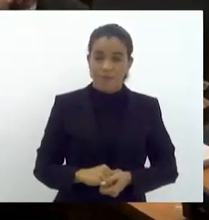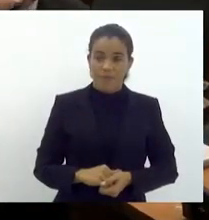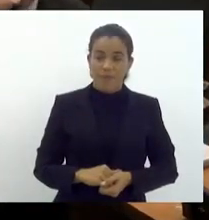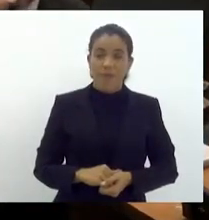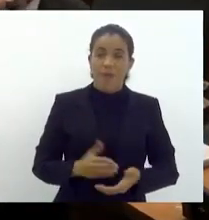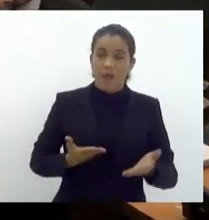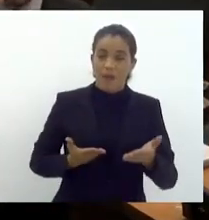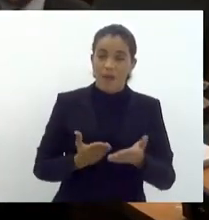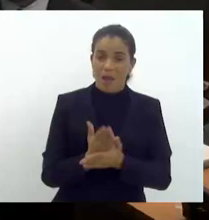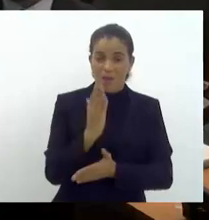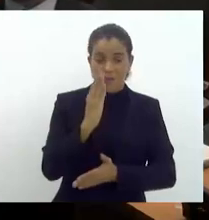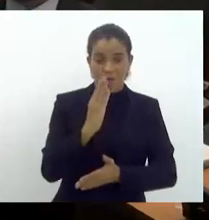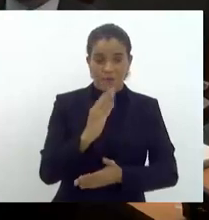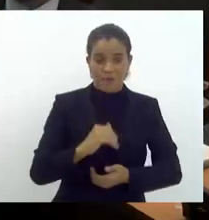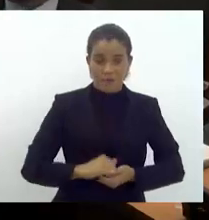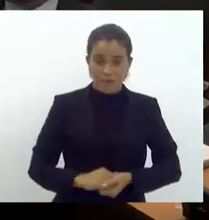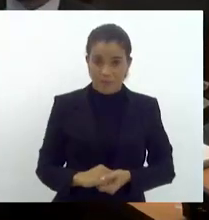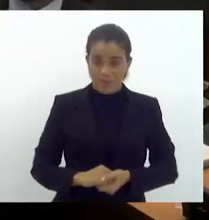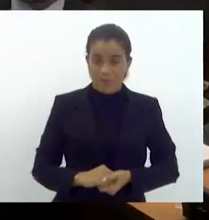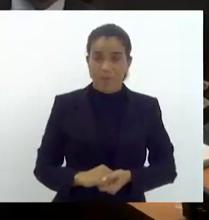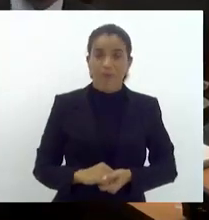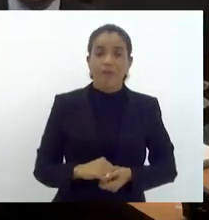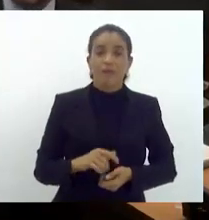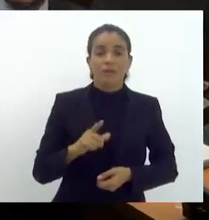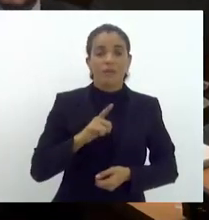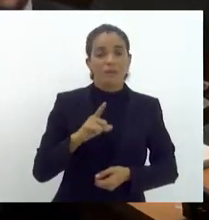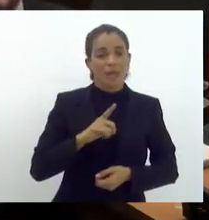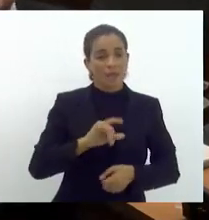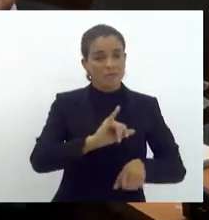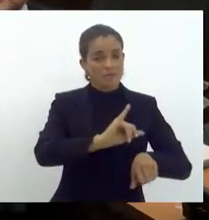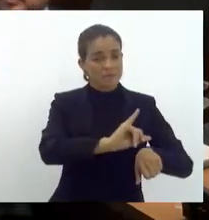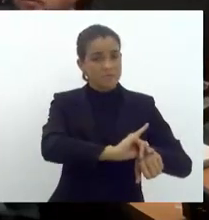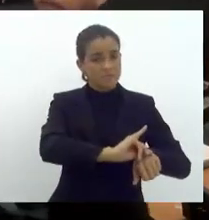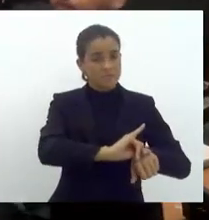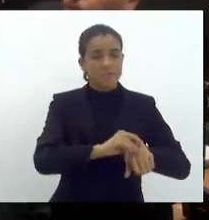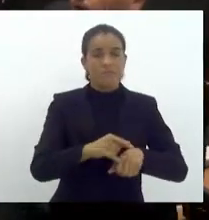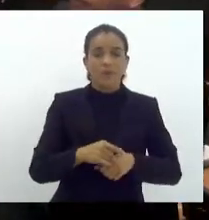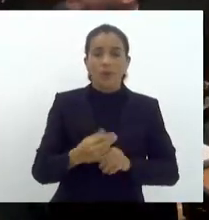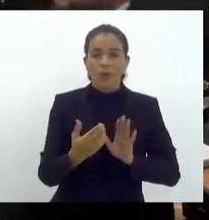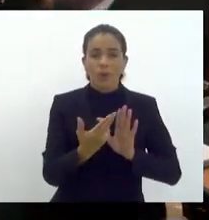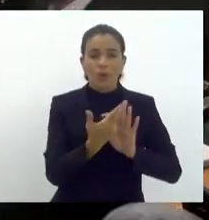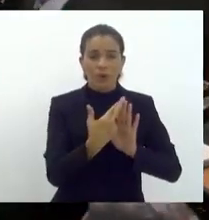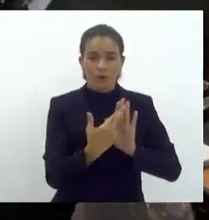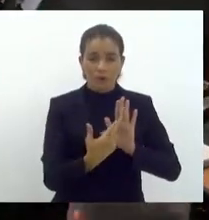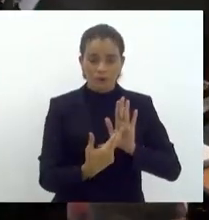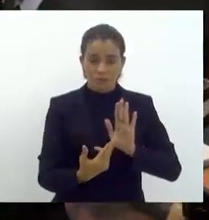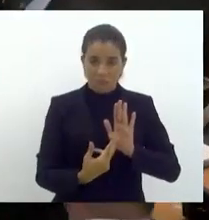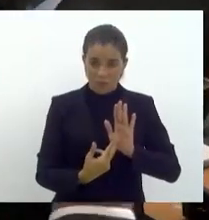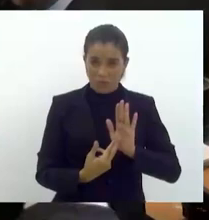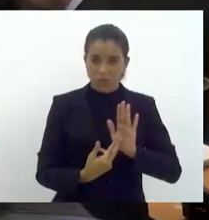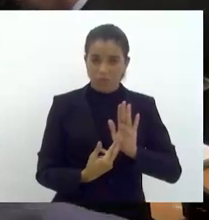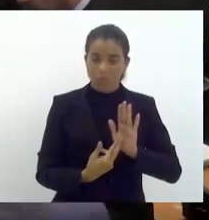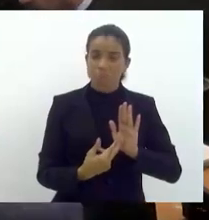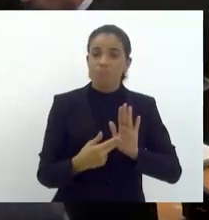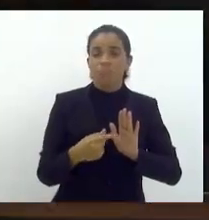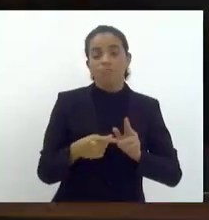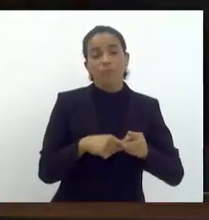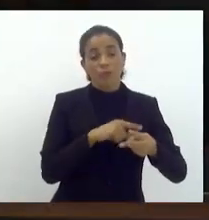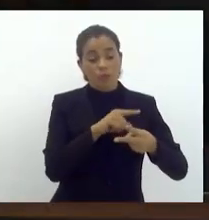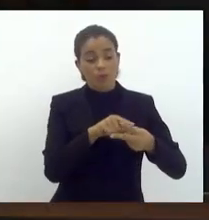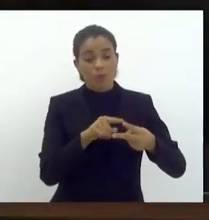aprovado salvos destaques a sobre a mesa requerimento destaque dois